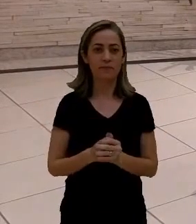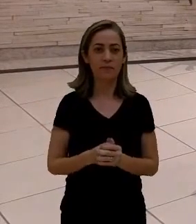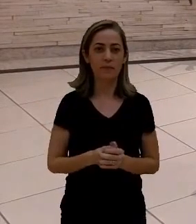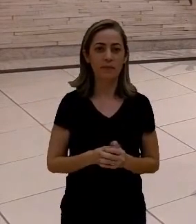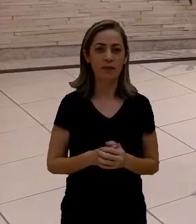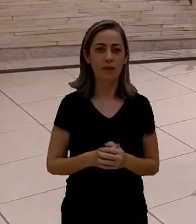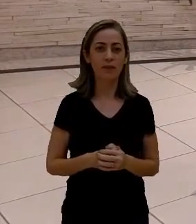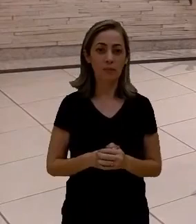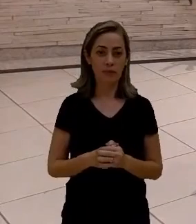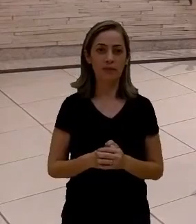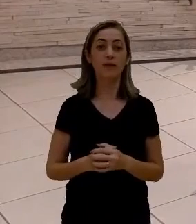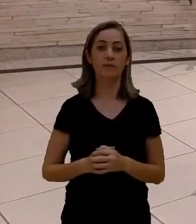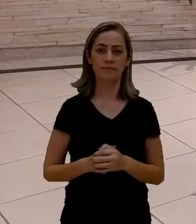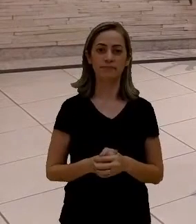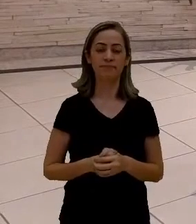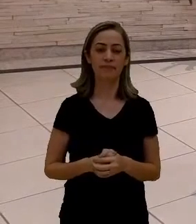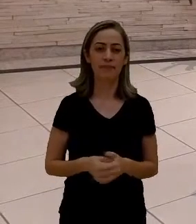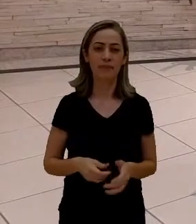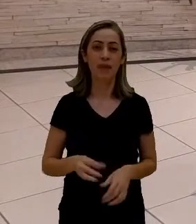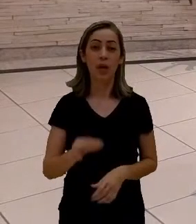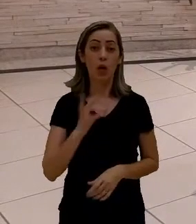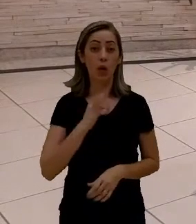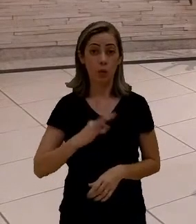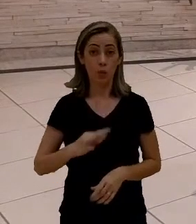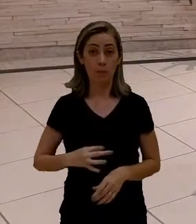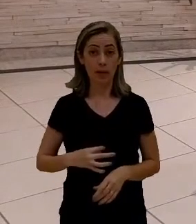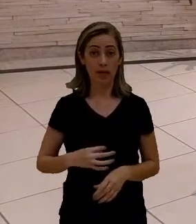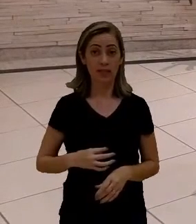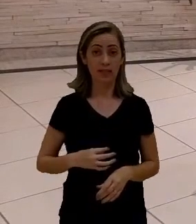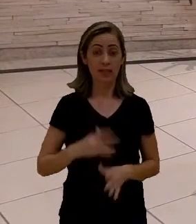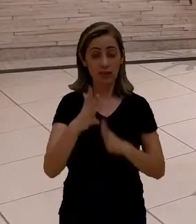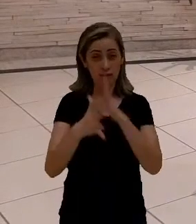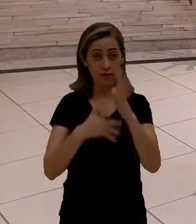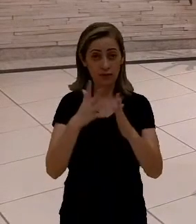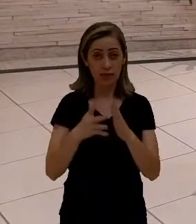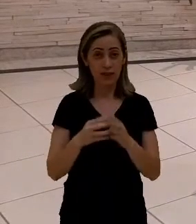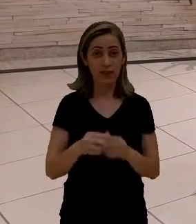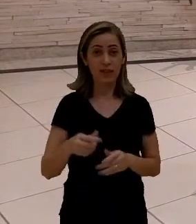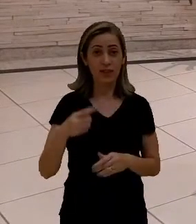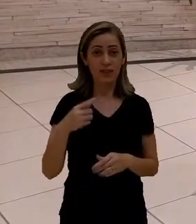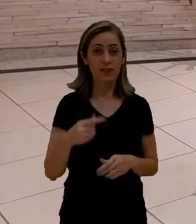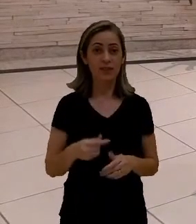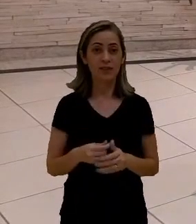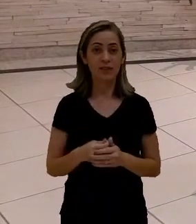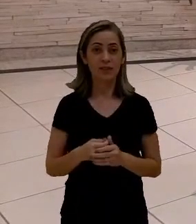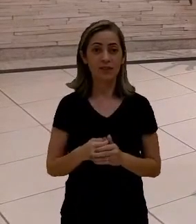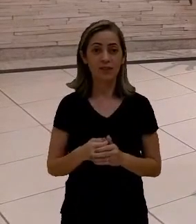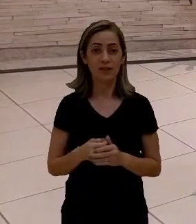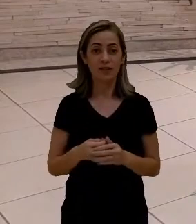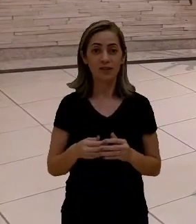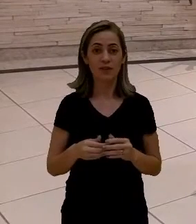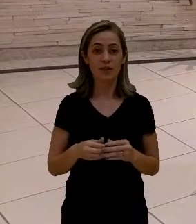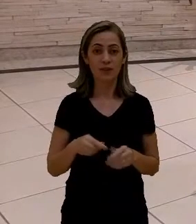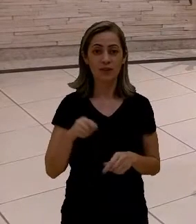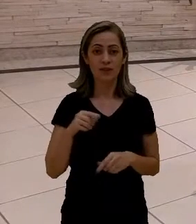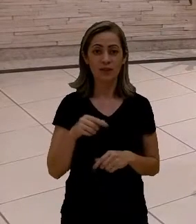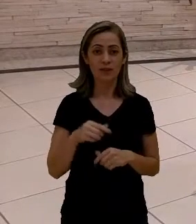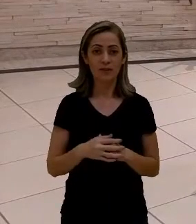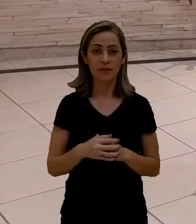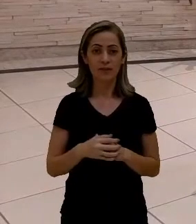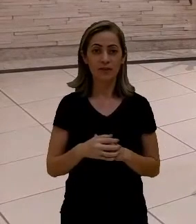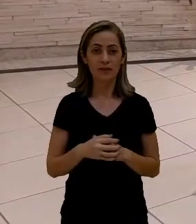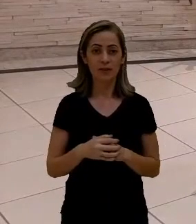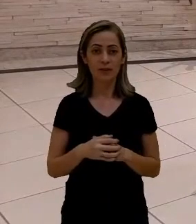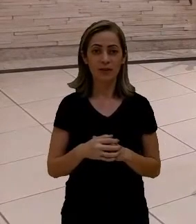senhor vos alcance né mas ide em paz que o senhor vos acompanhe neste momento destituiu se a